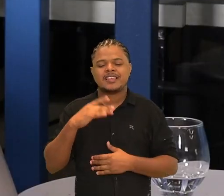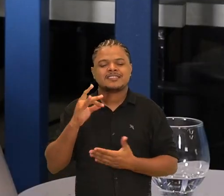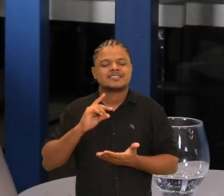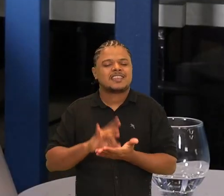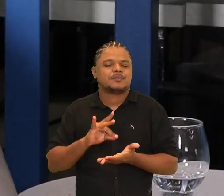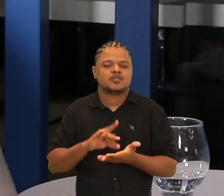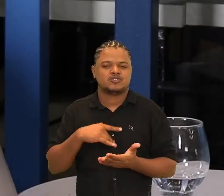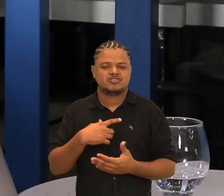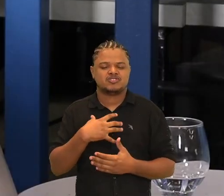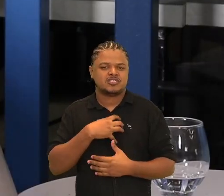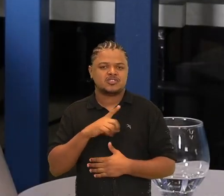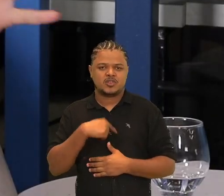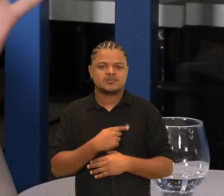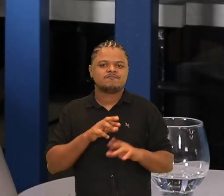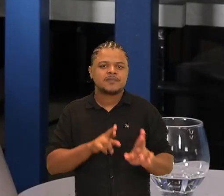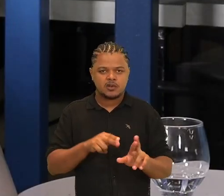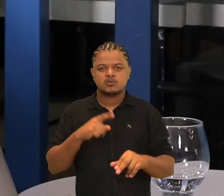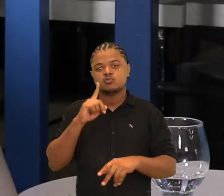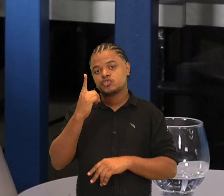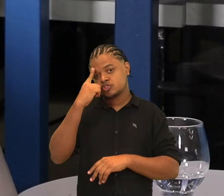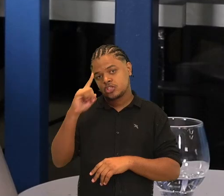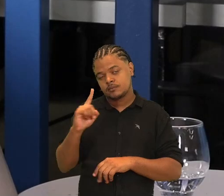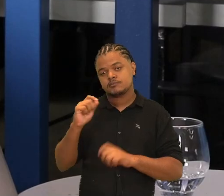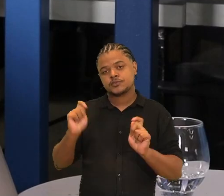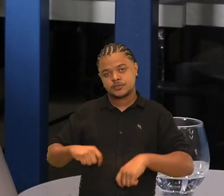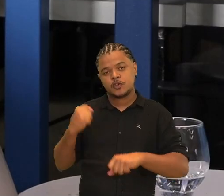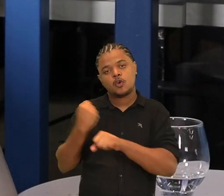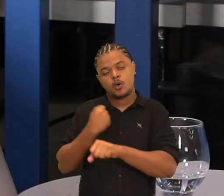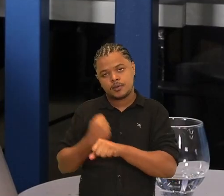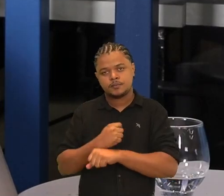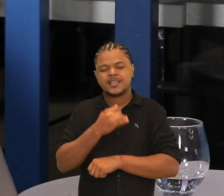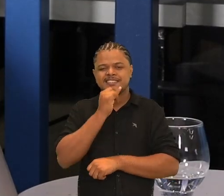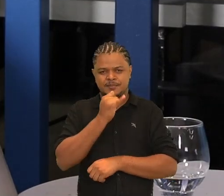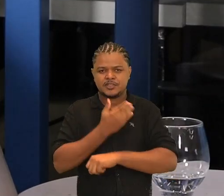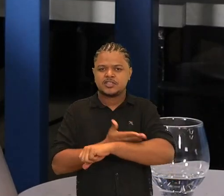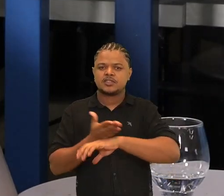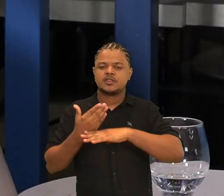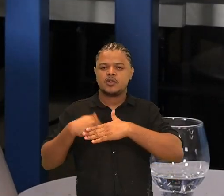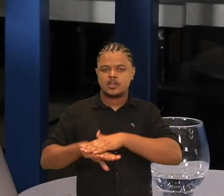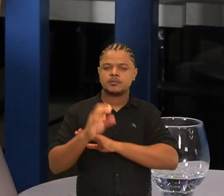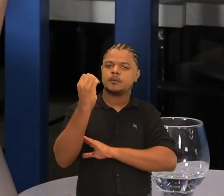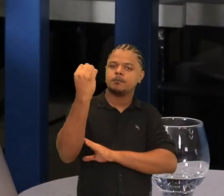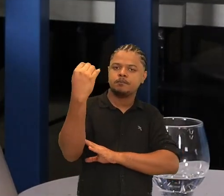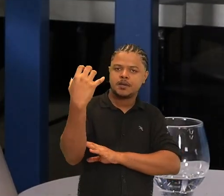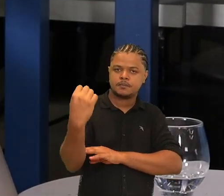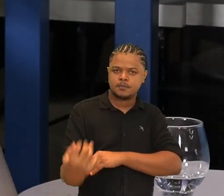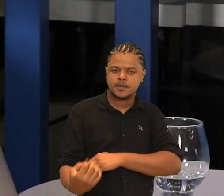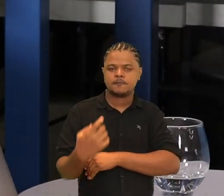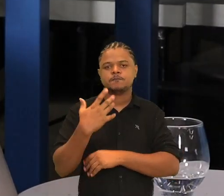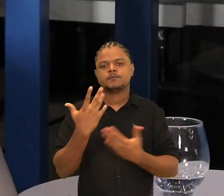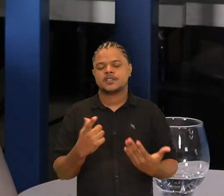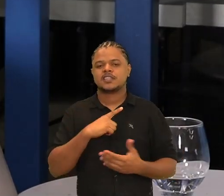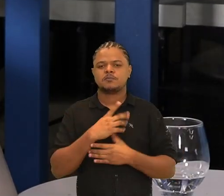espera, né? Um dia está em obra, um dia, por exemplo, ele estava muito acostumado com aqueles semáforos que tinha